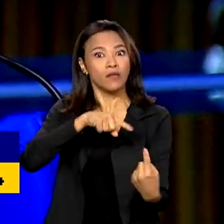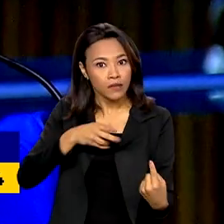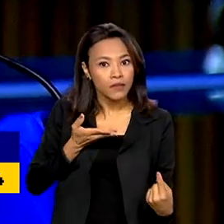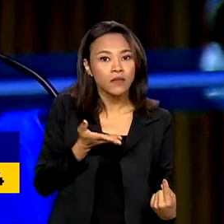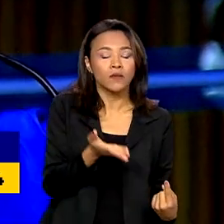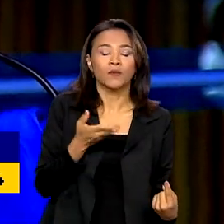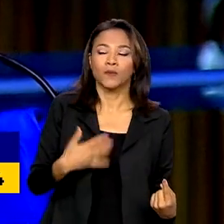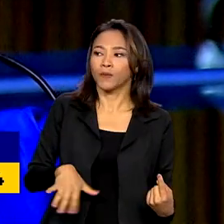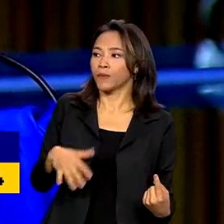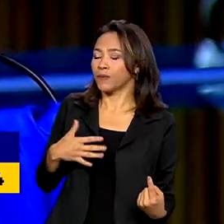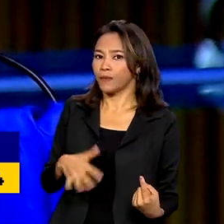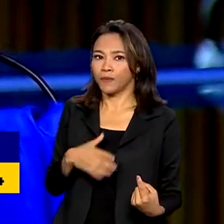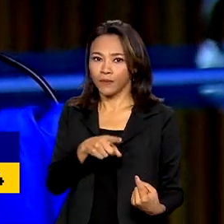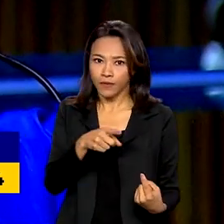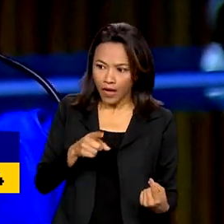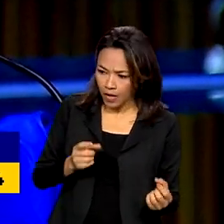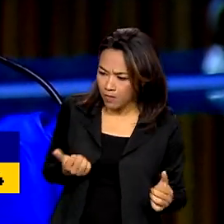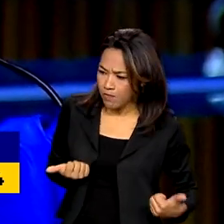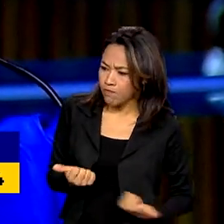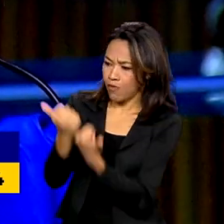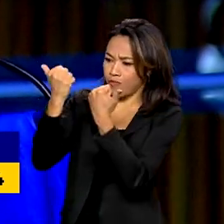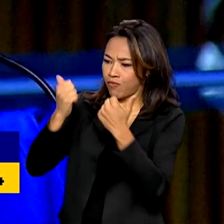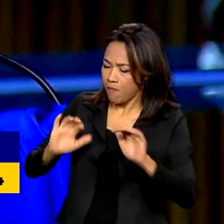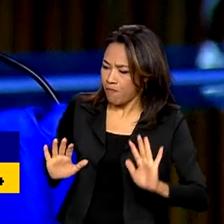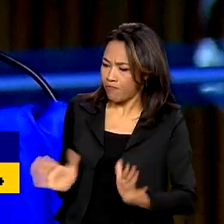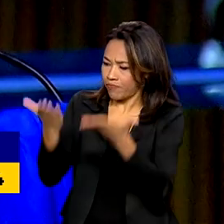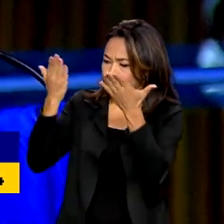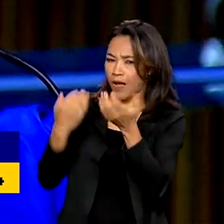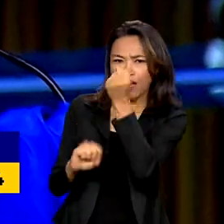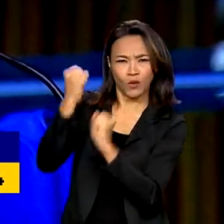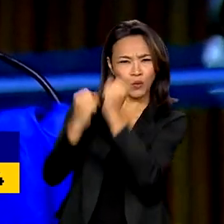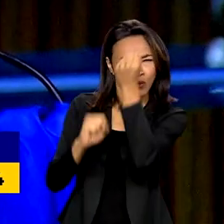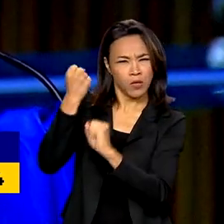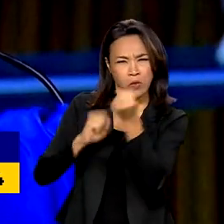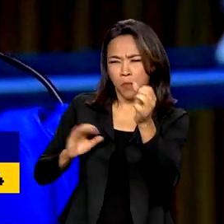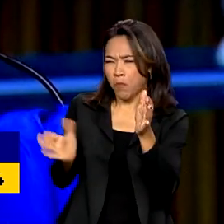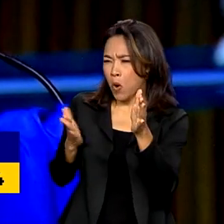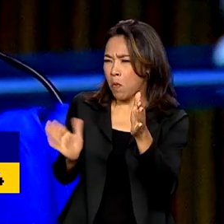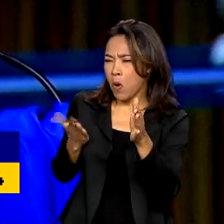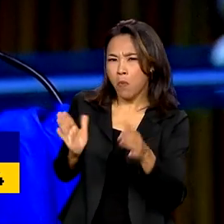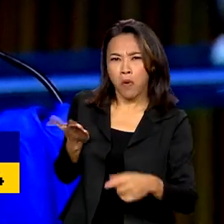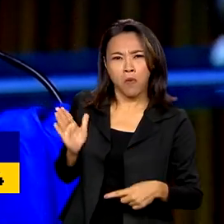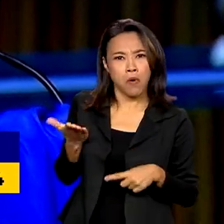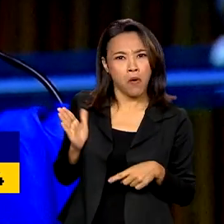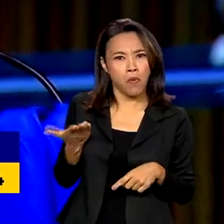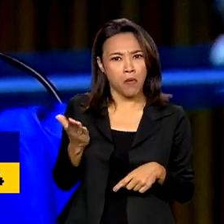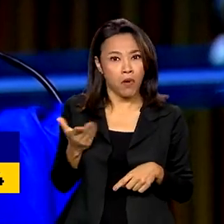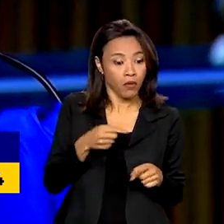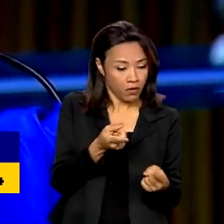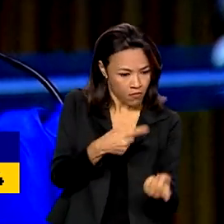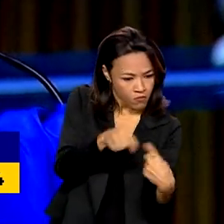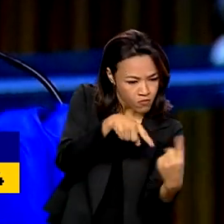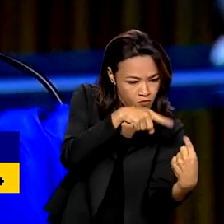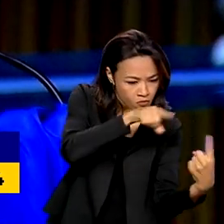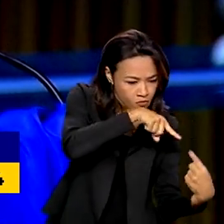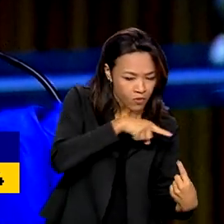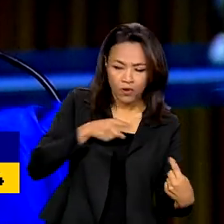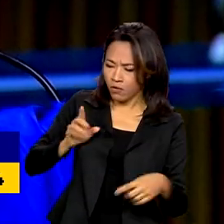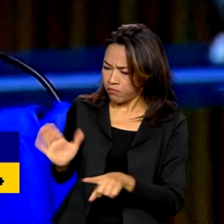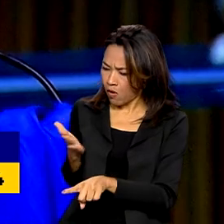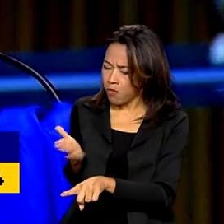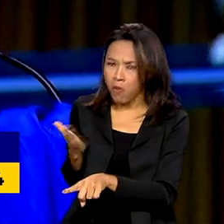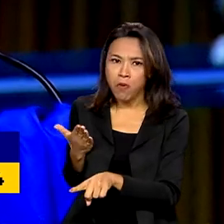precisa encomendar produto na indústria. A indústria começa a funcionar. E o comércio funcionando e a indústria